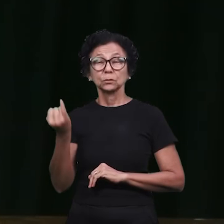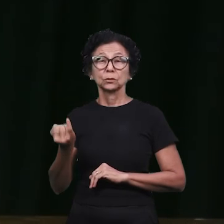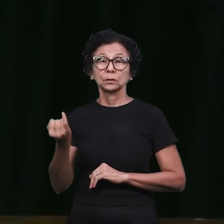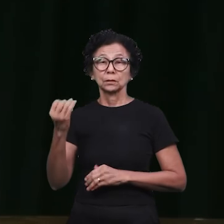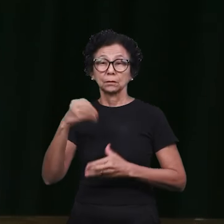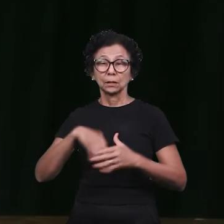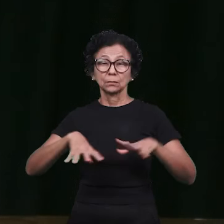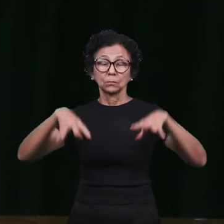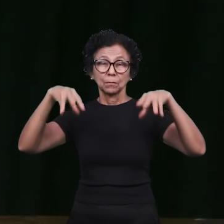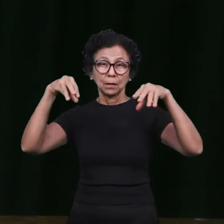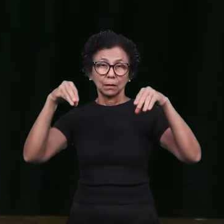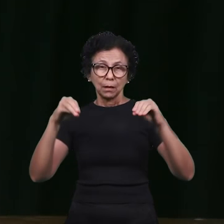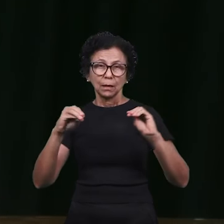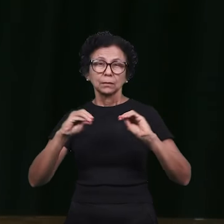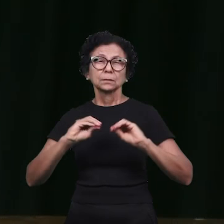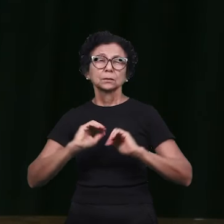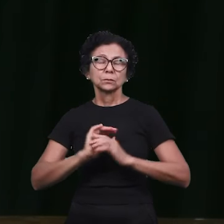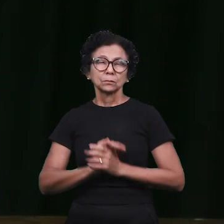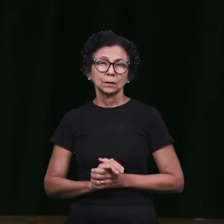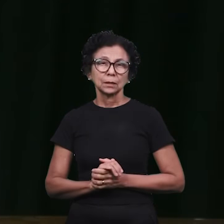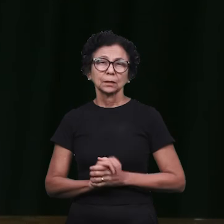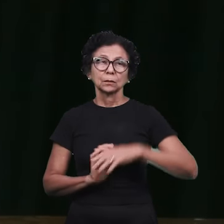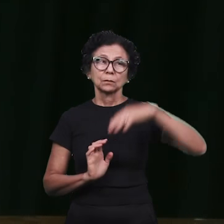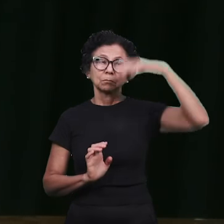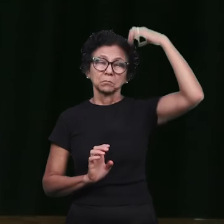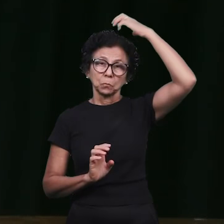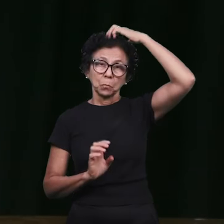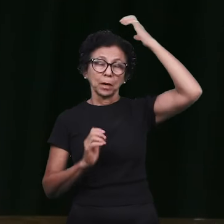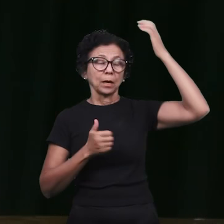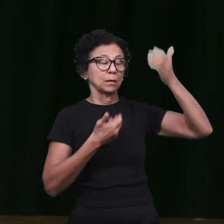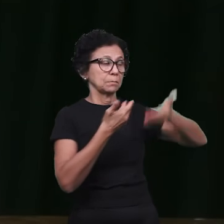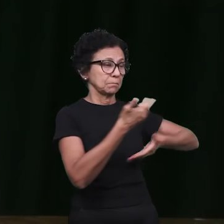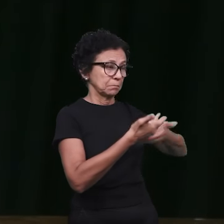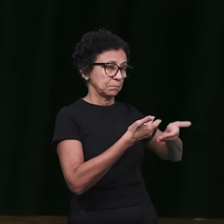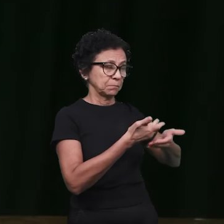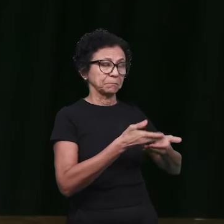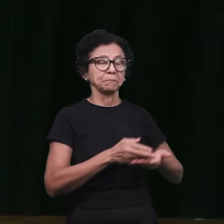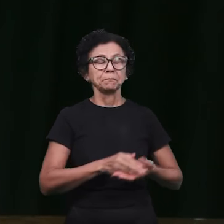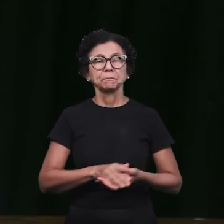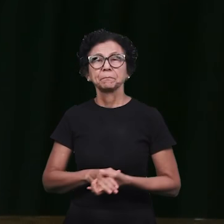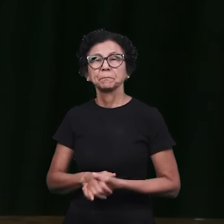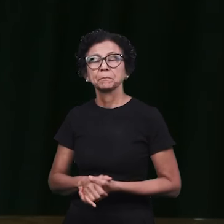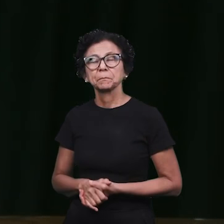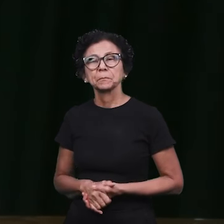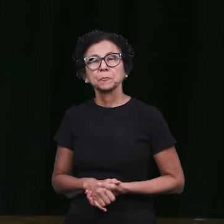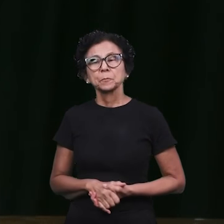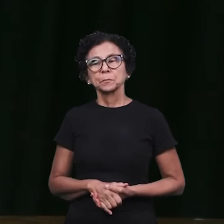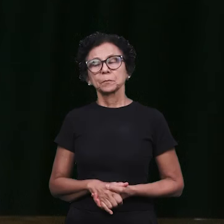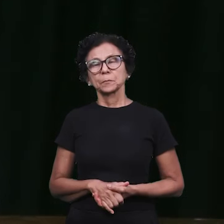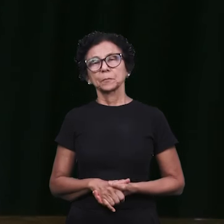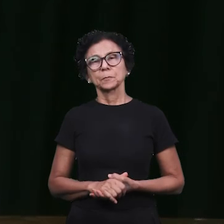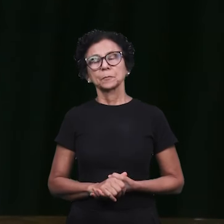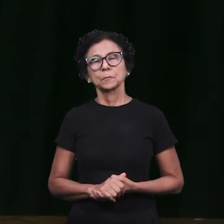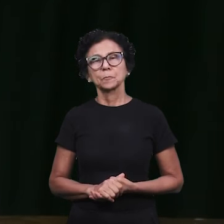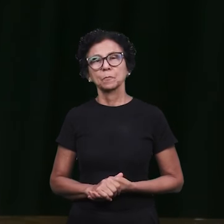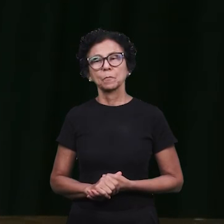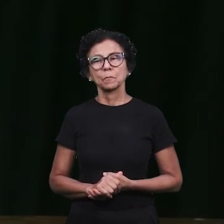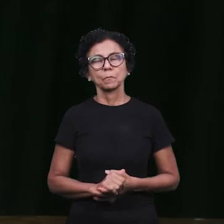Ele está no maligno. O adversário domina o mundo. Nós vemos ali